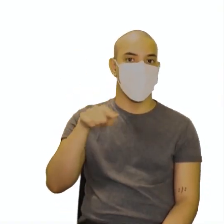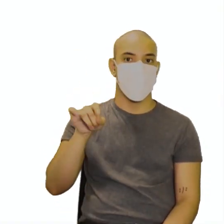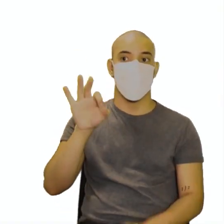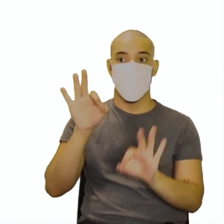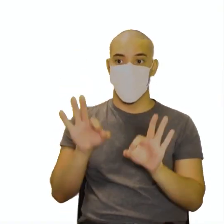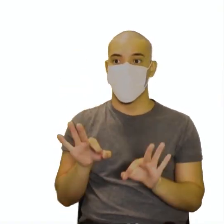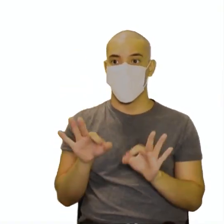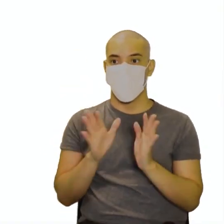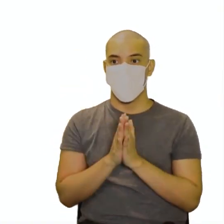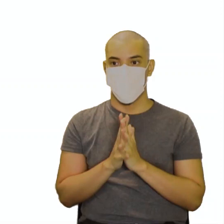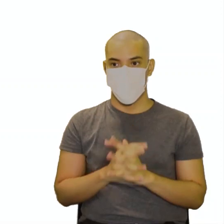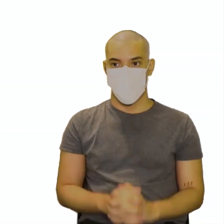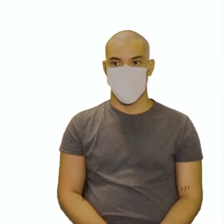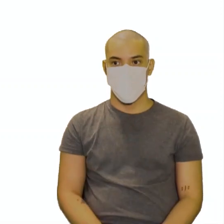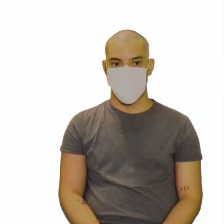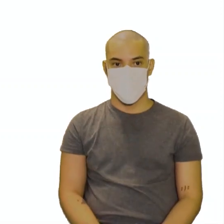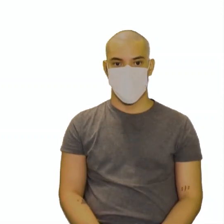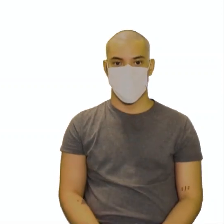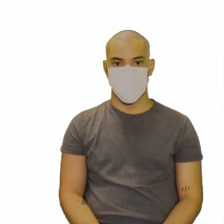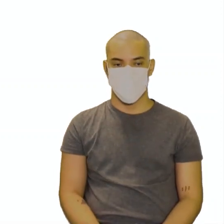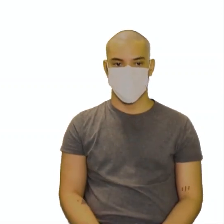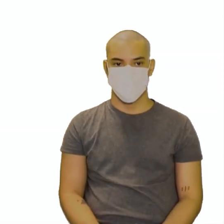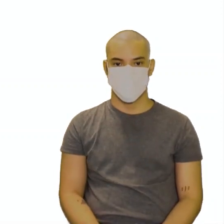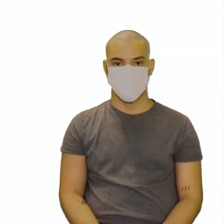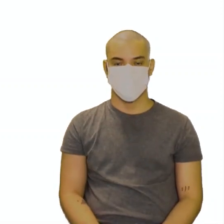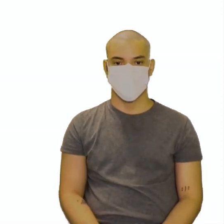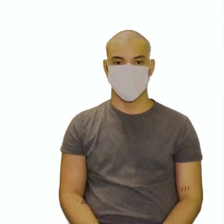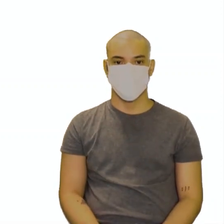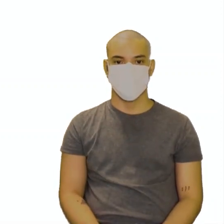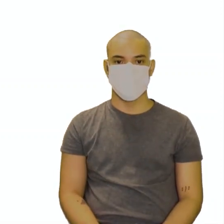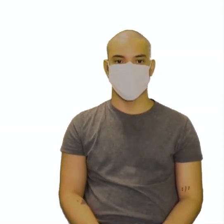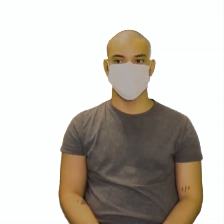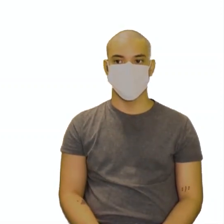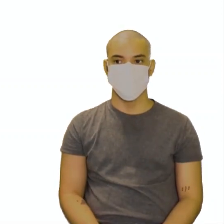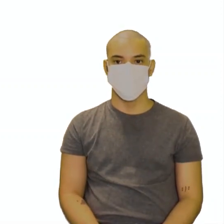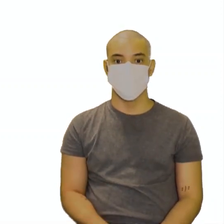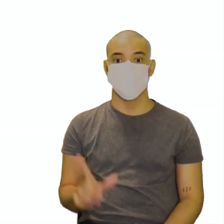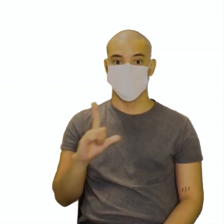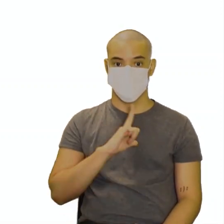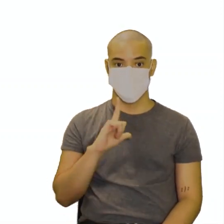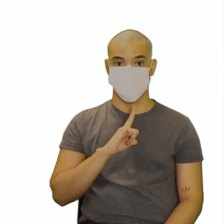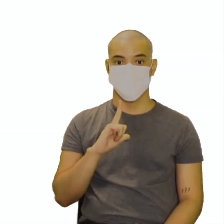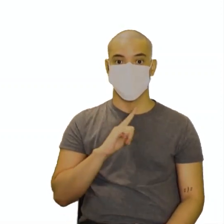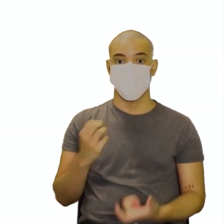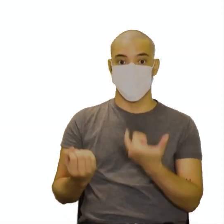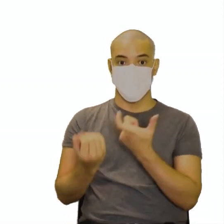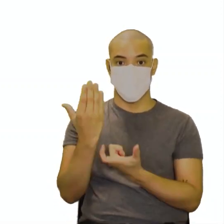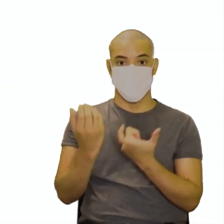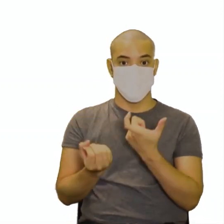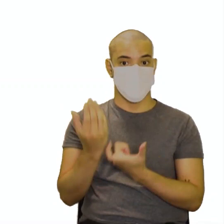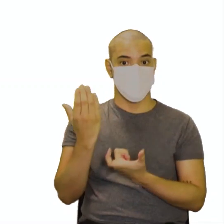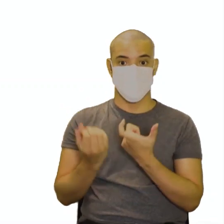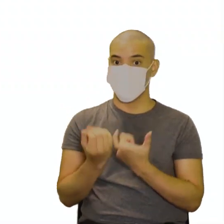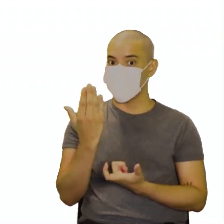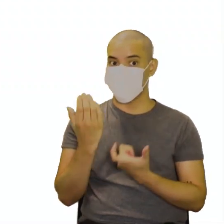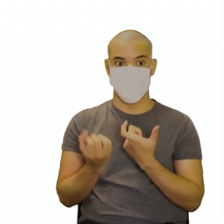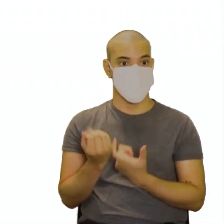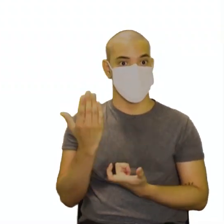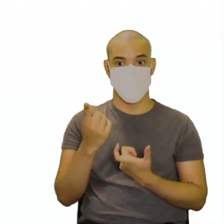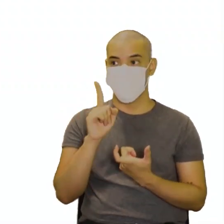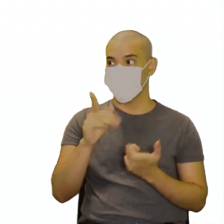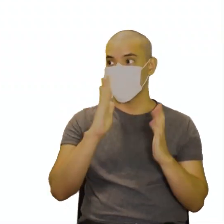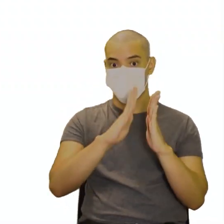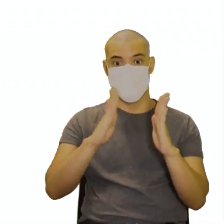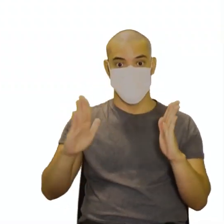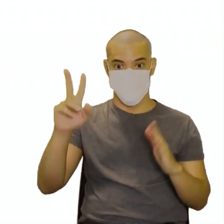certo? Então, vamos ver aqui. Ó, tá ali a nossa capacitância equivalente. Pessoal, isso está ligado em